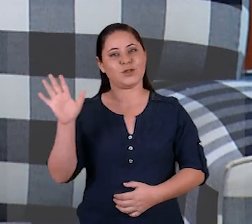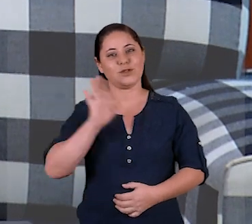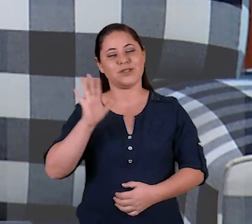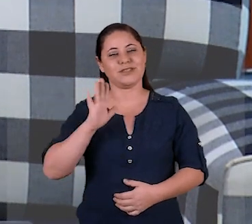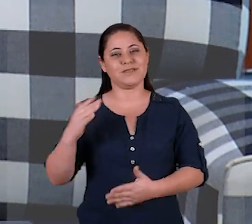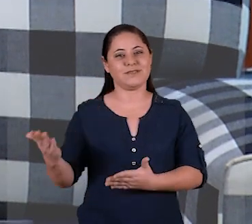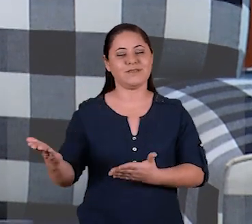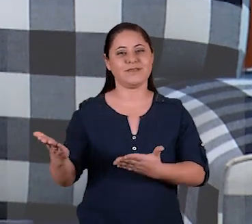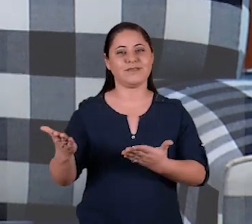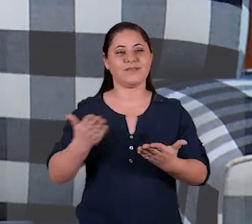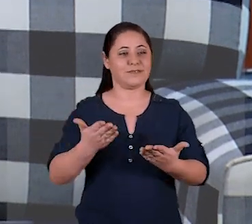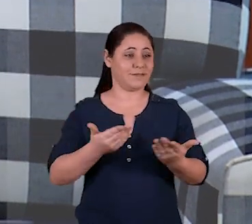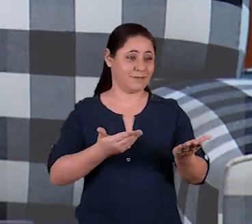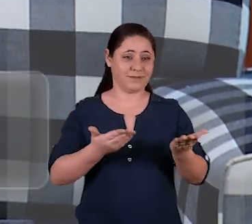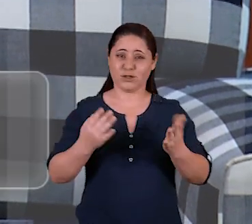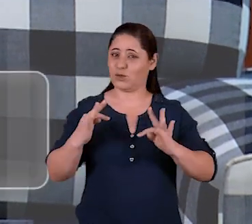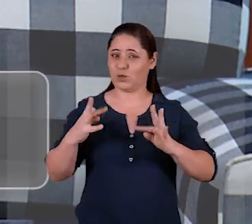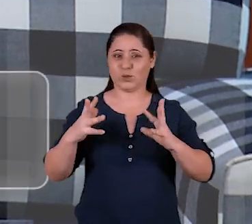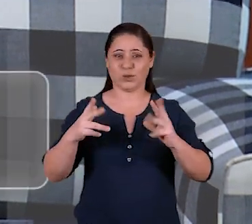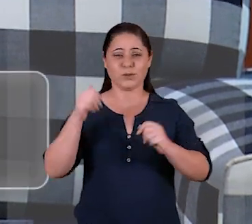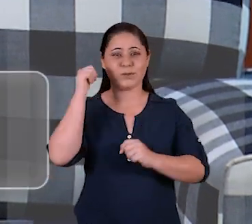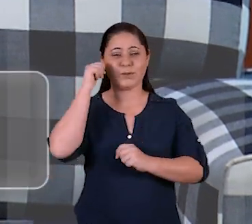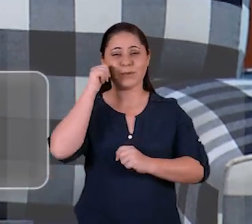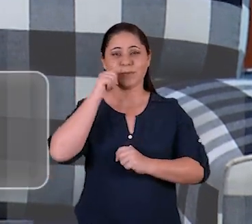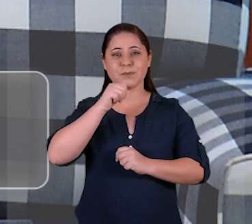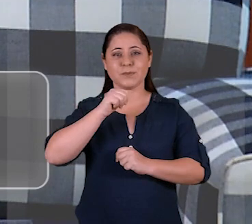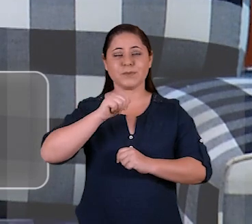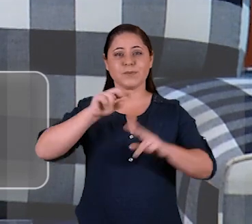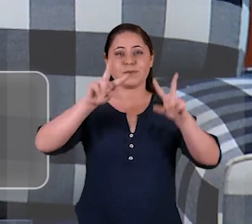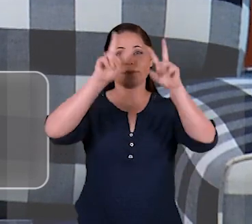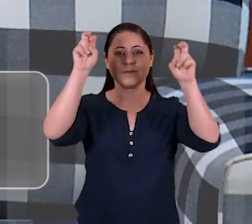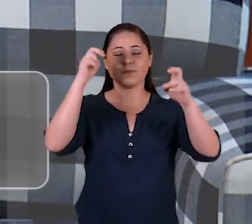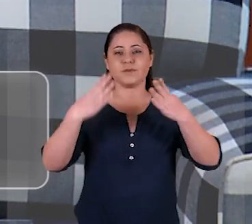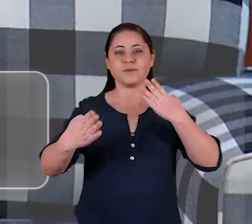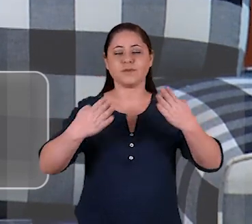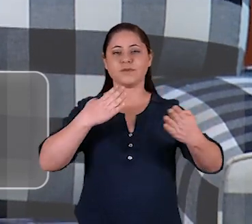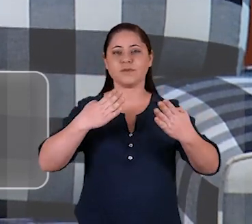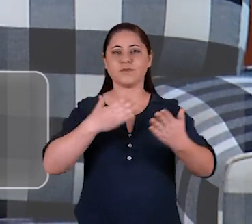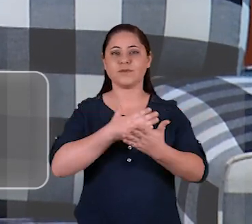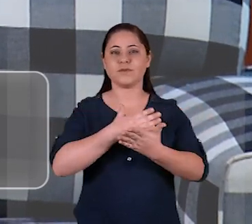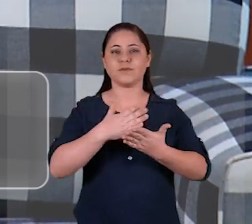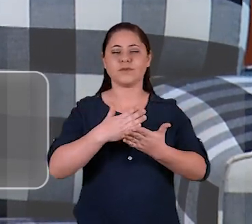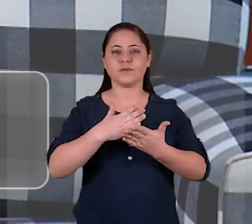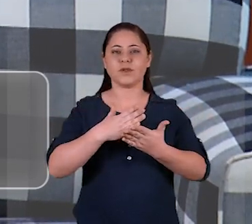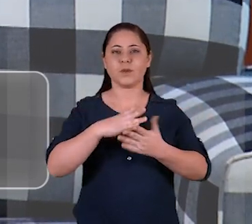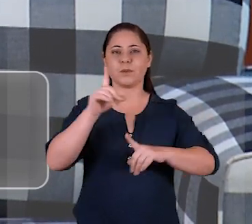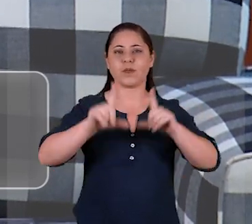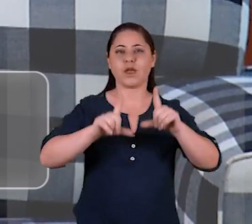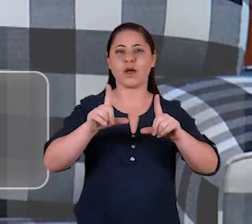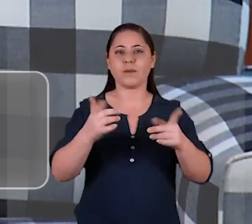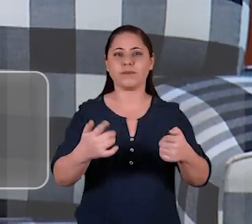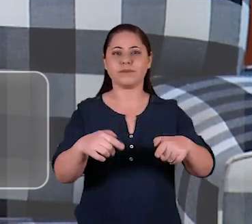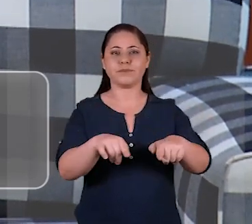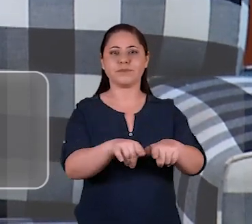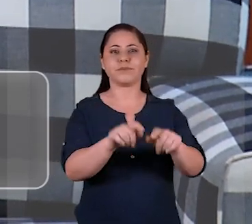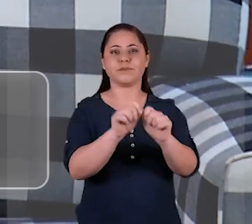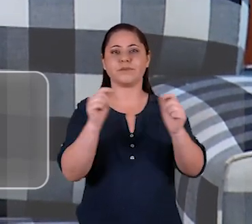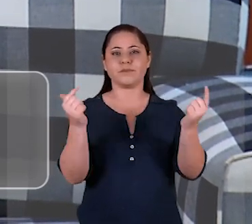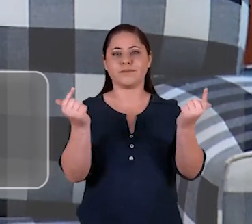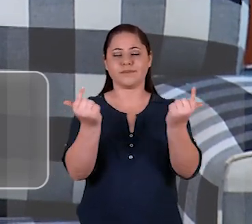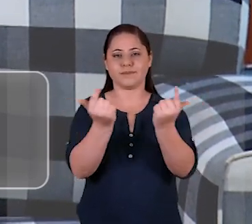Olá, seja muito bem-vindo e bem-vinda. Mulheres em Debate está no ar e esse programa é fruto de parceria entre a